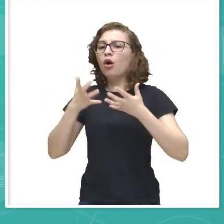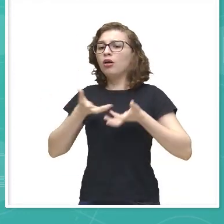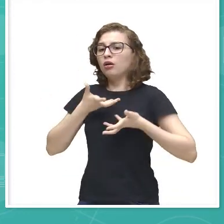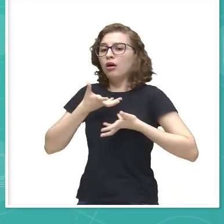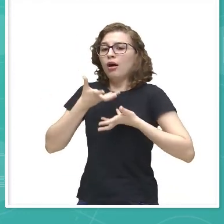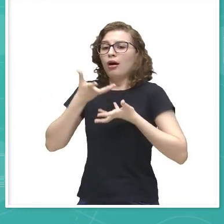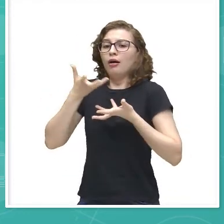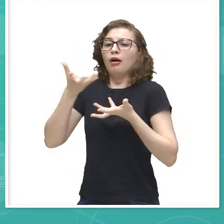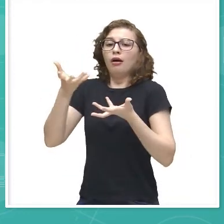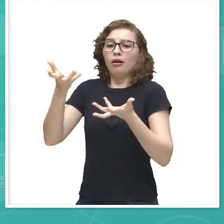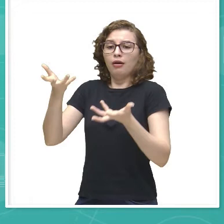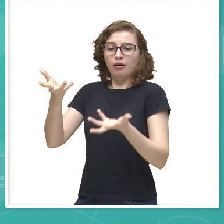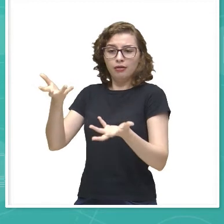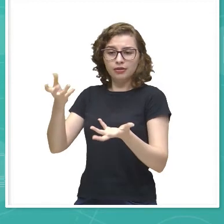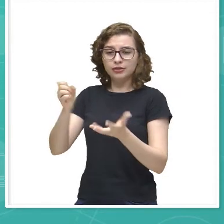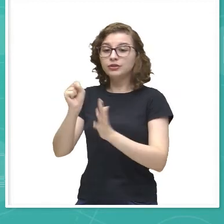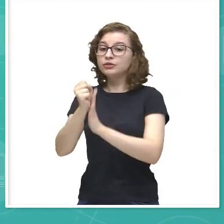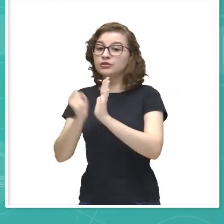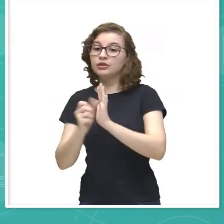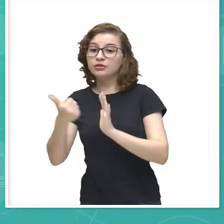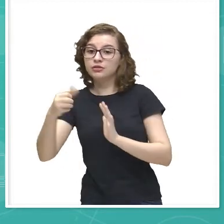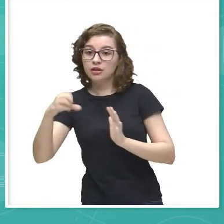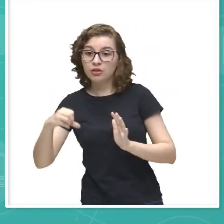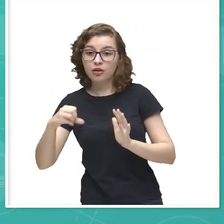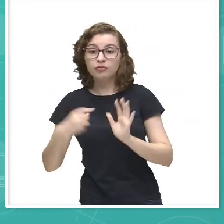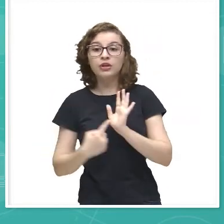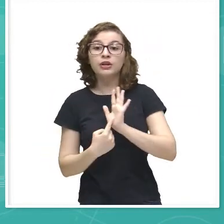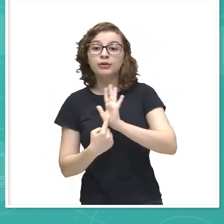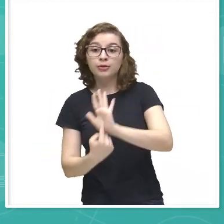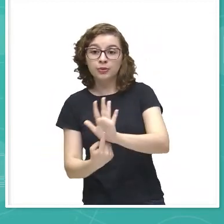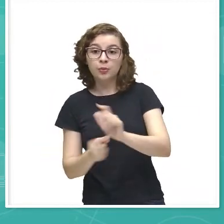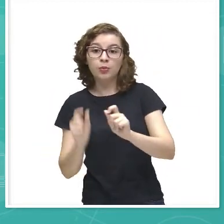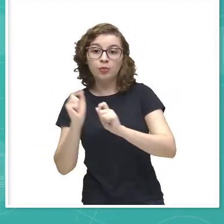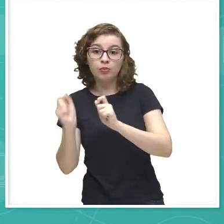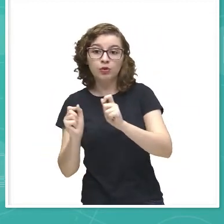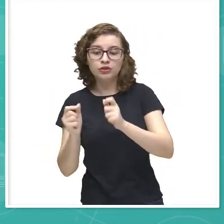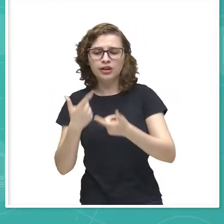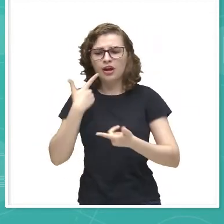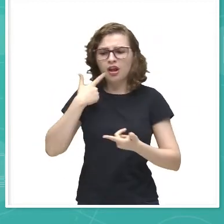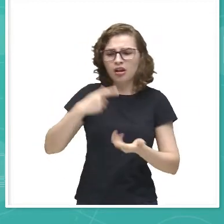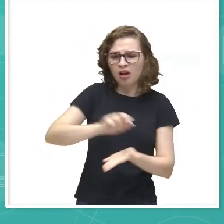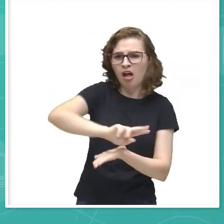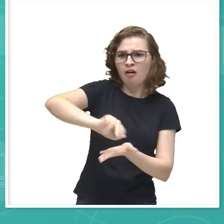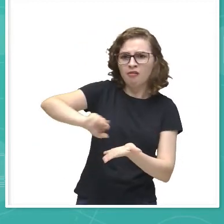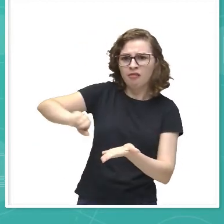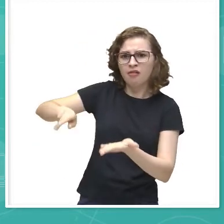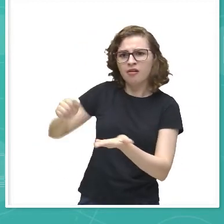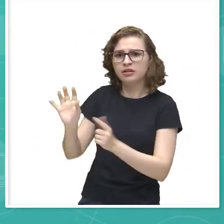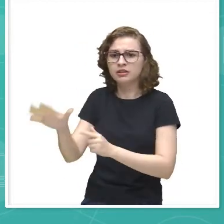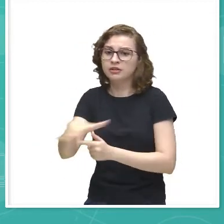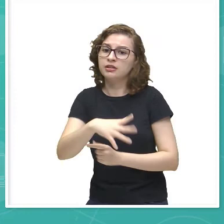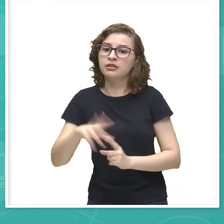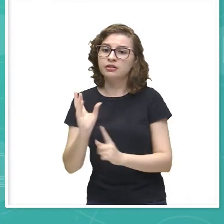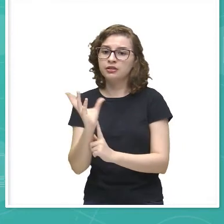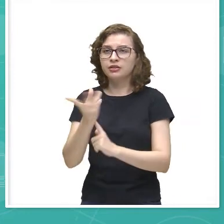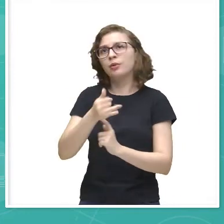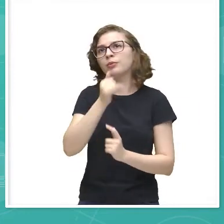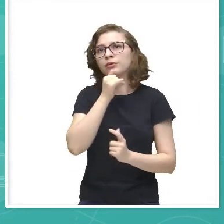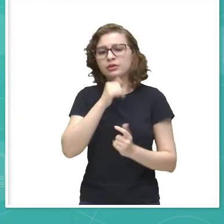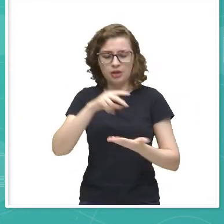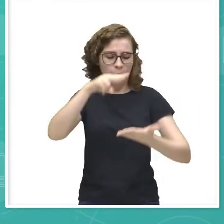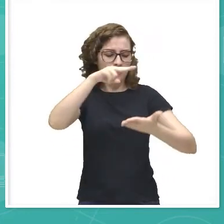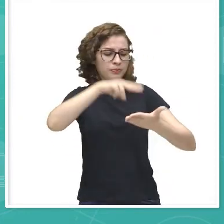se exibia em uma mesma apresentação diversas linguagens da arte, como a leitura de